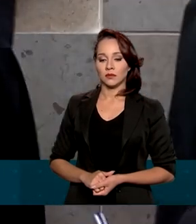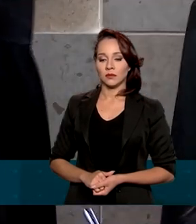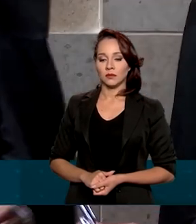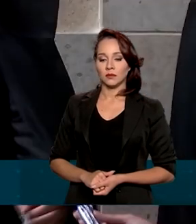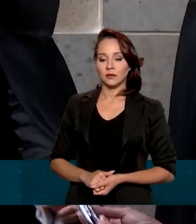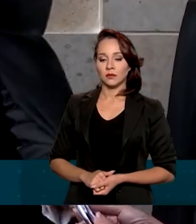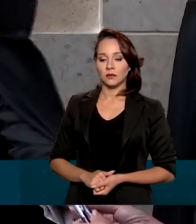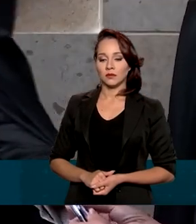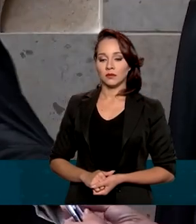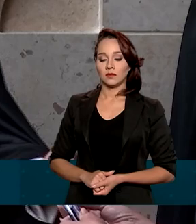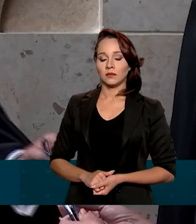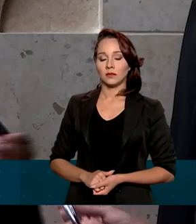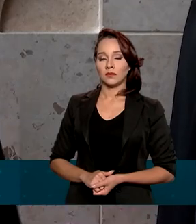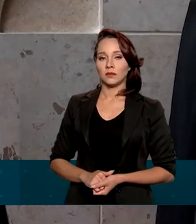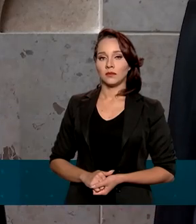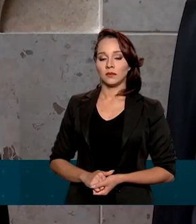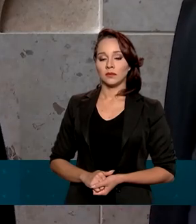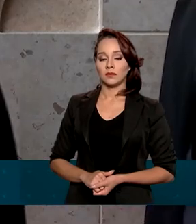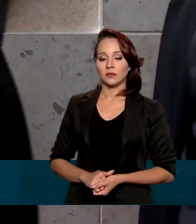Assinou já?